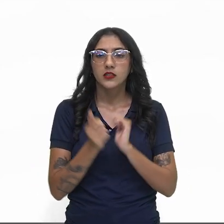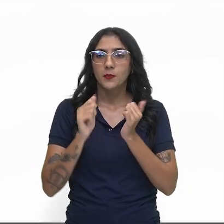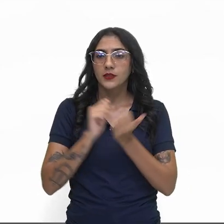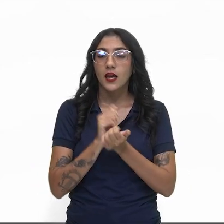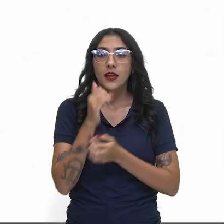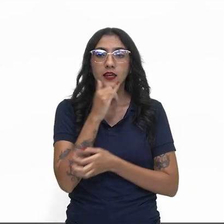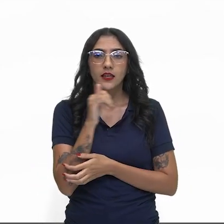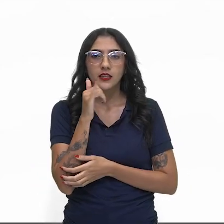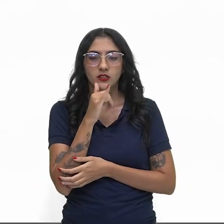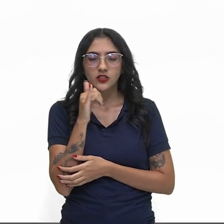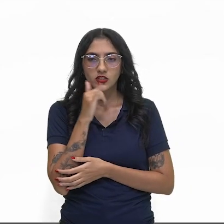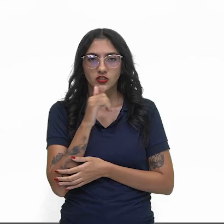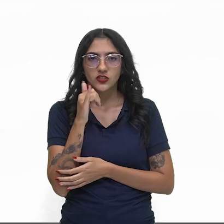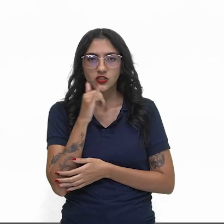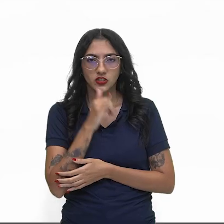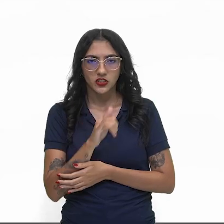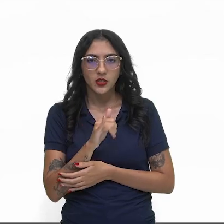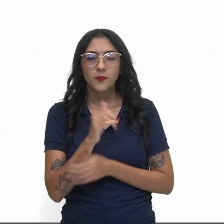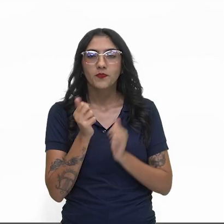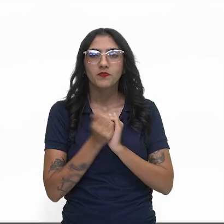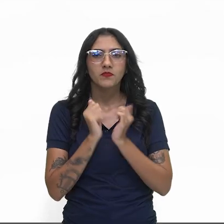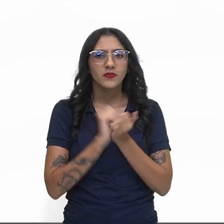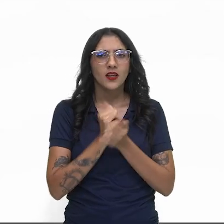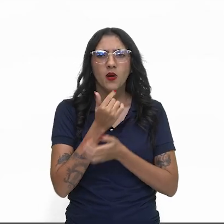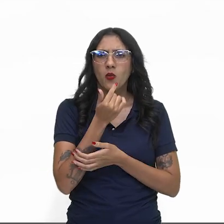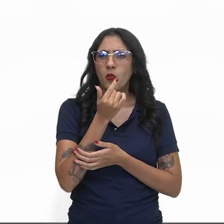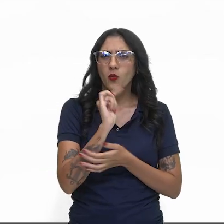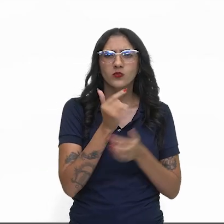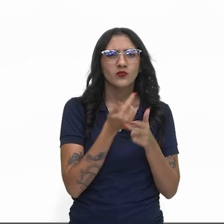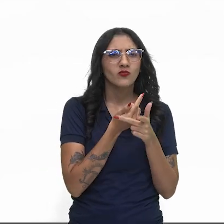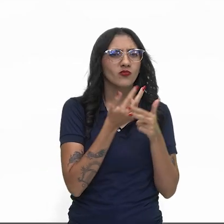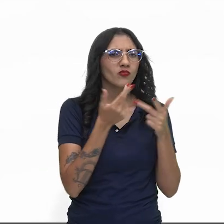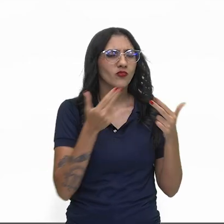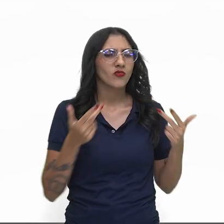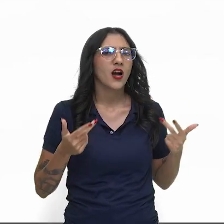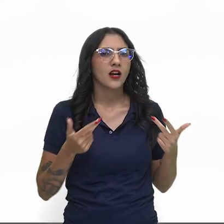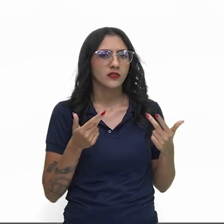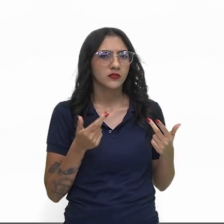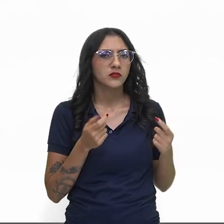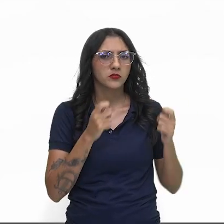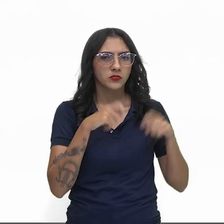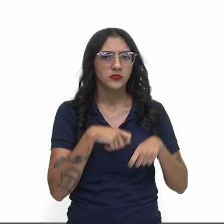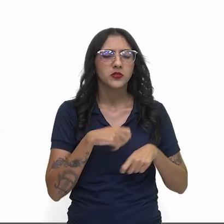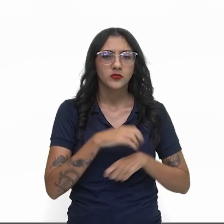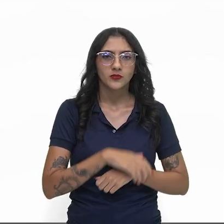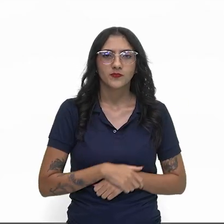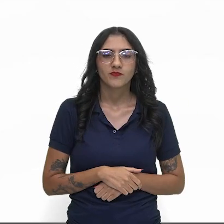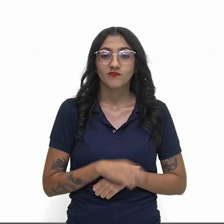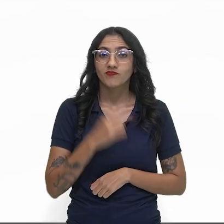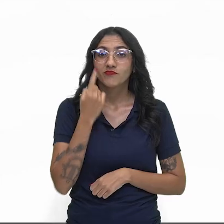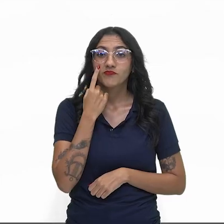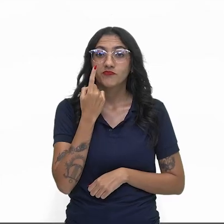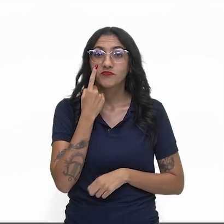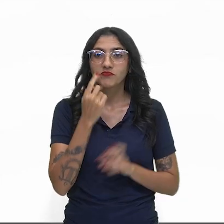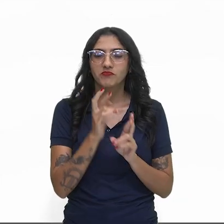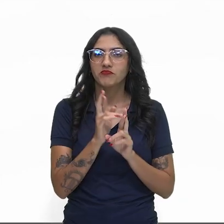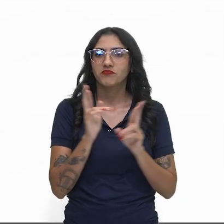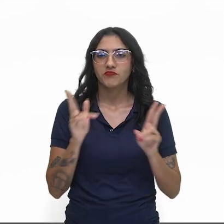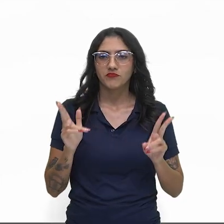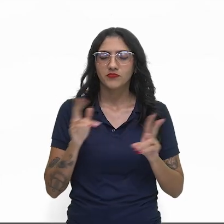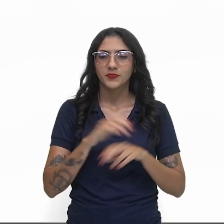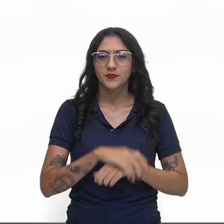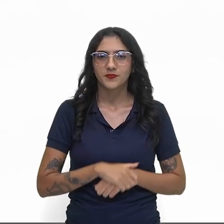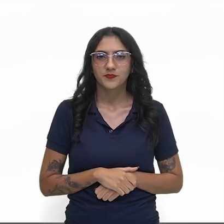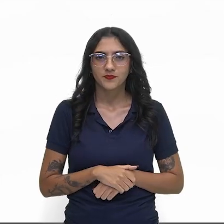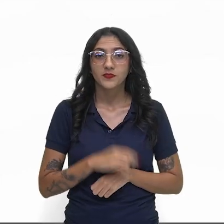transformar energia elétrica em qualquer outro tipo de energia. Olha a diferença de um para o outro.